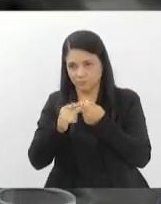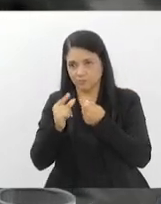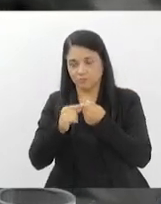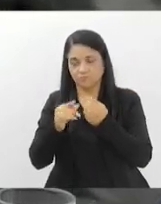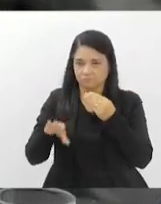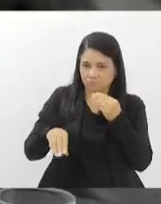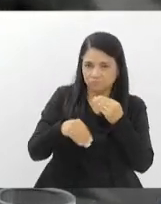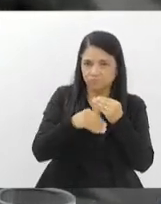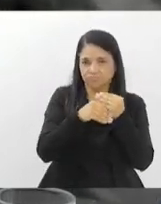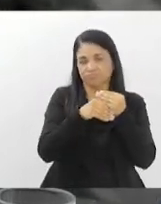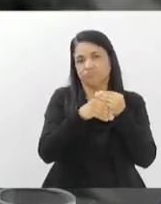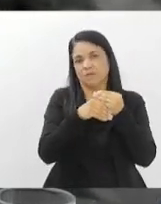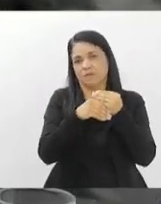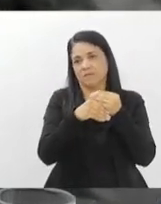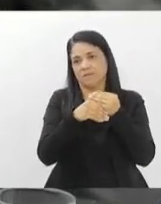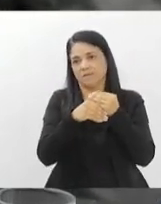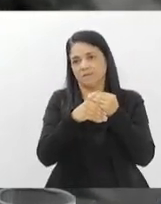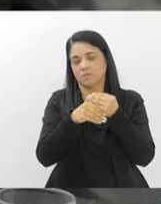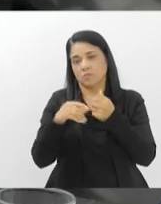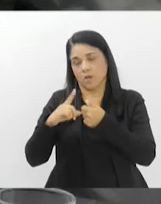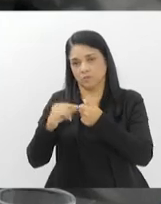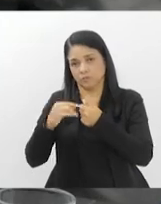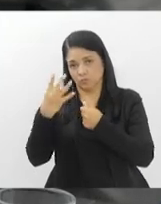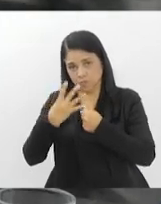essa redação do artigo 4º e dizer o seguinte.